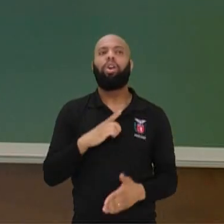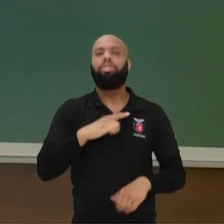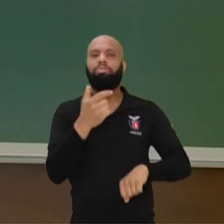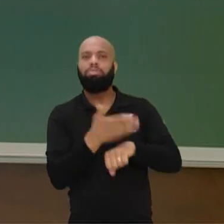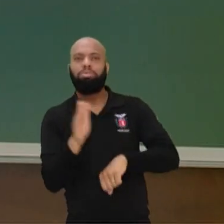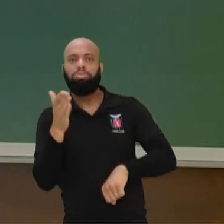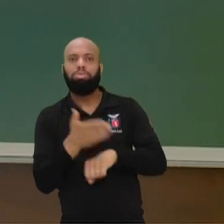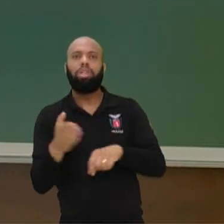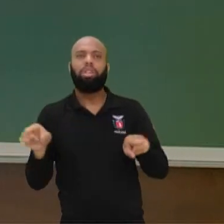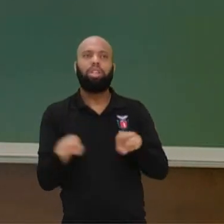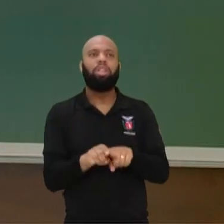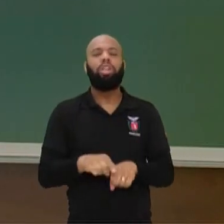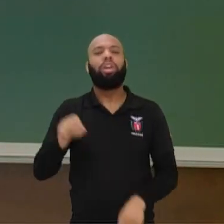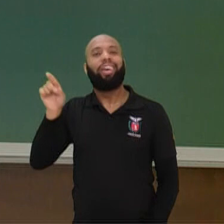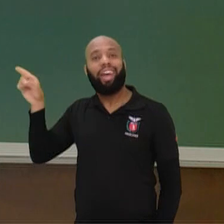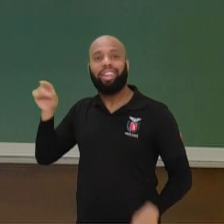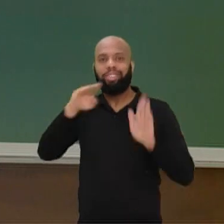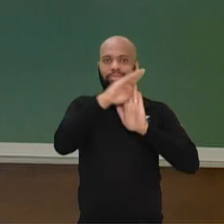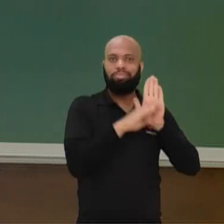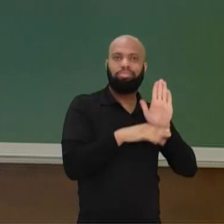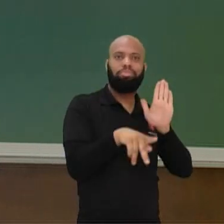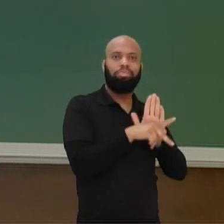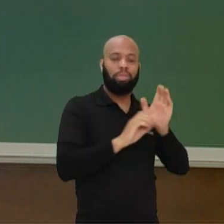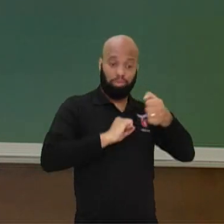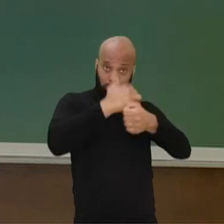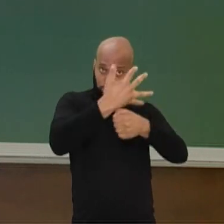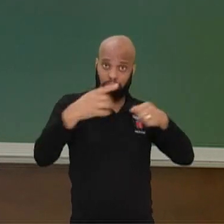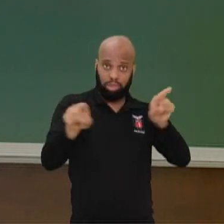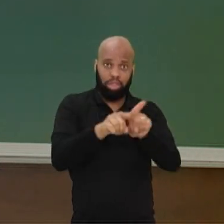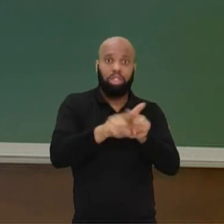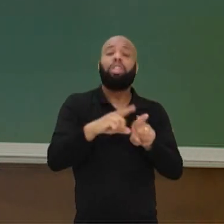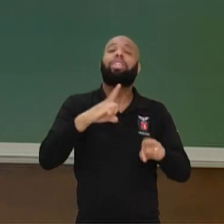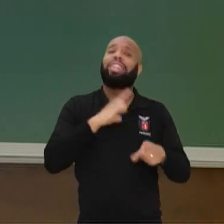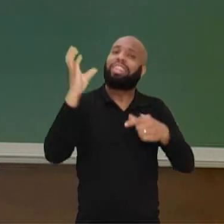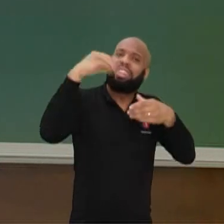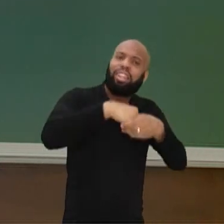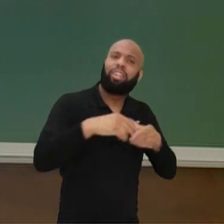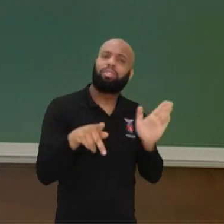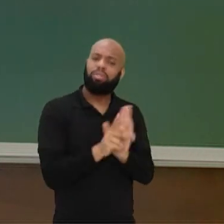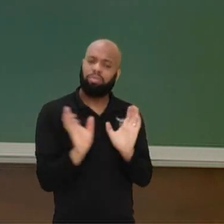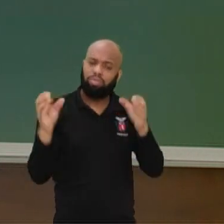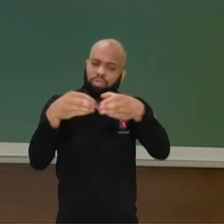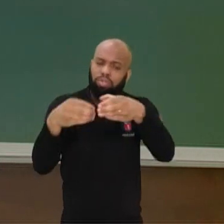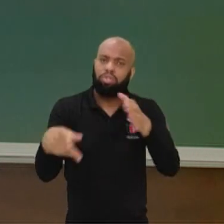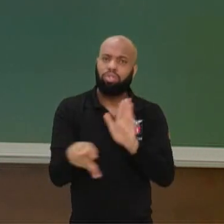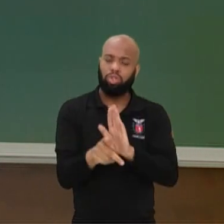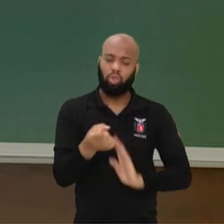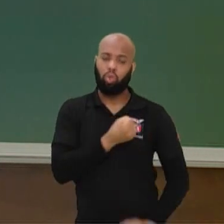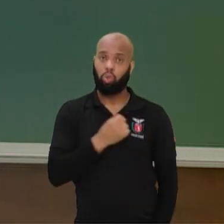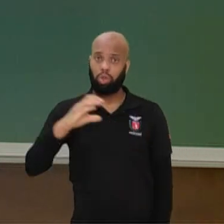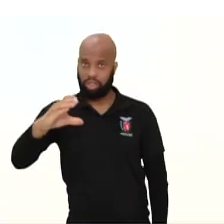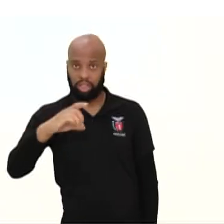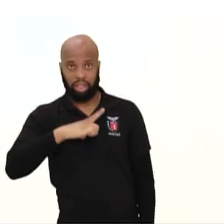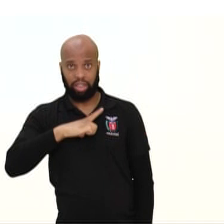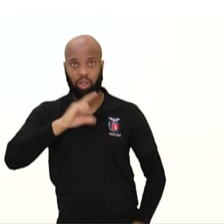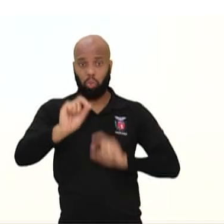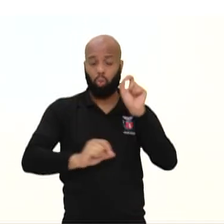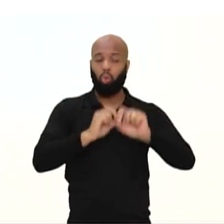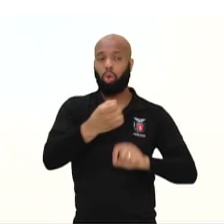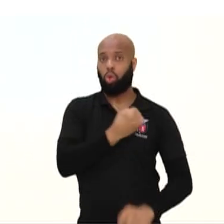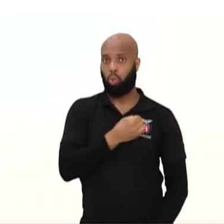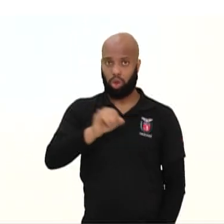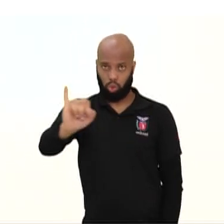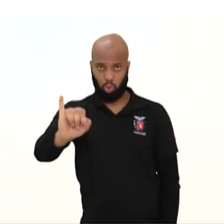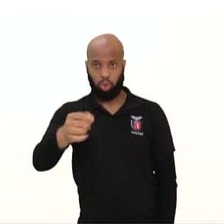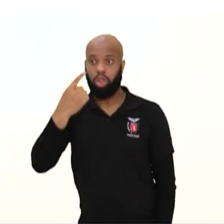vamos praticar essas propriedades da potência dentro do conjunto dos números complexos com a unidade imaginária. Então, nós